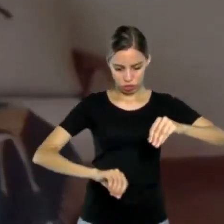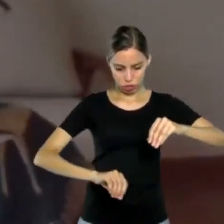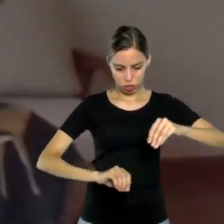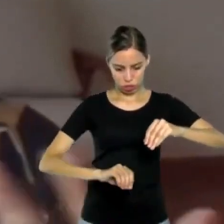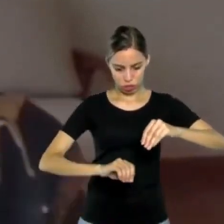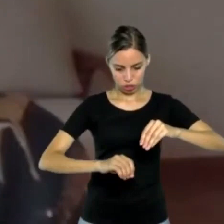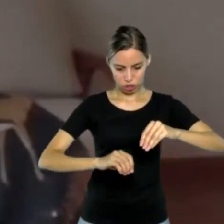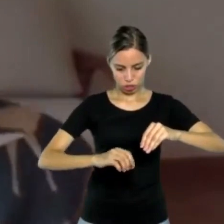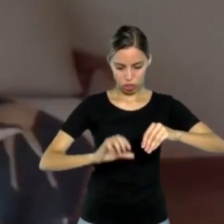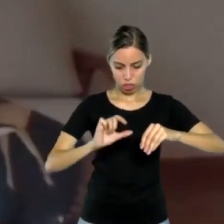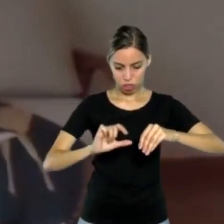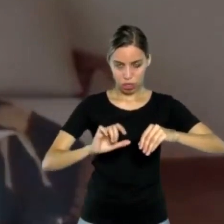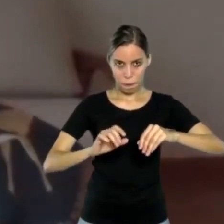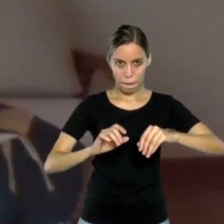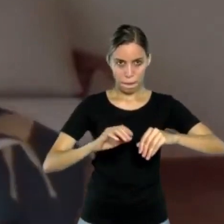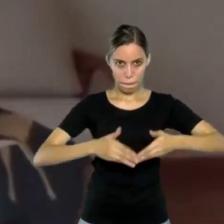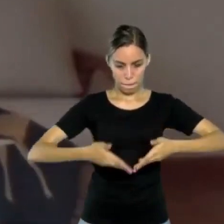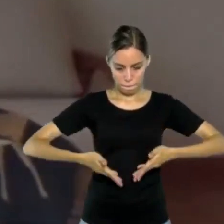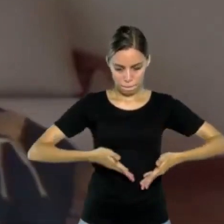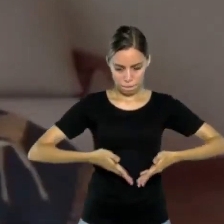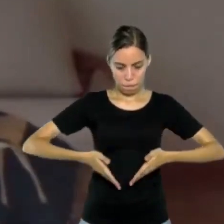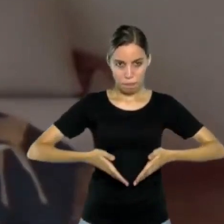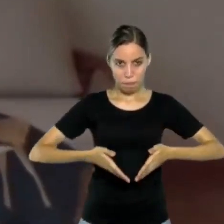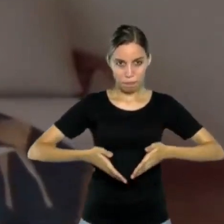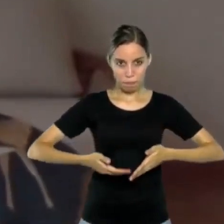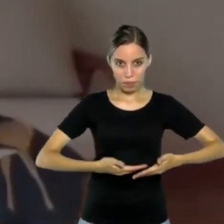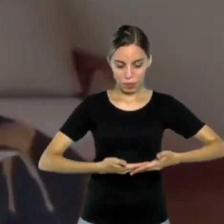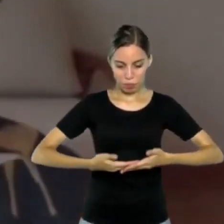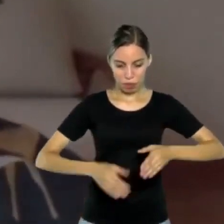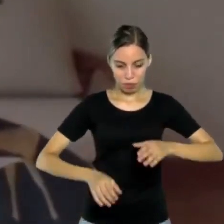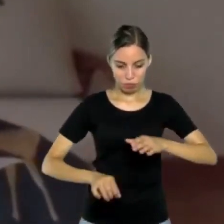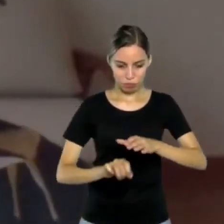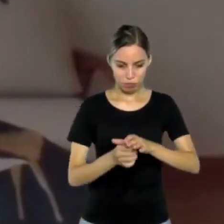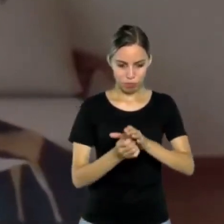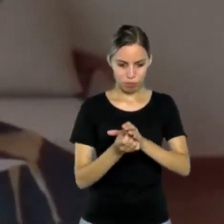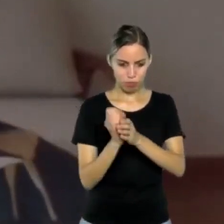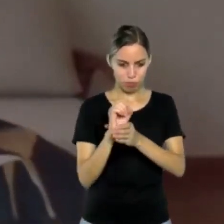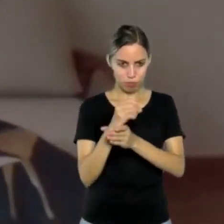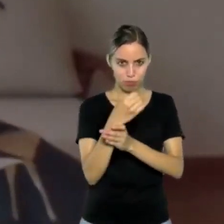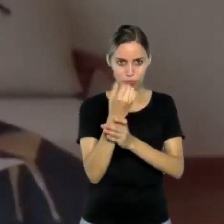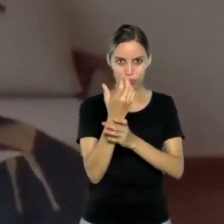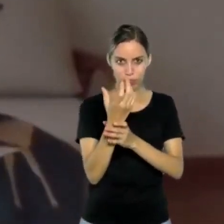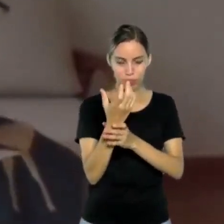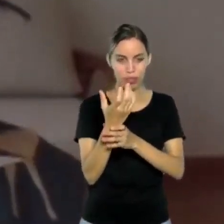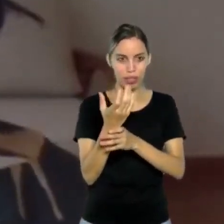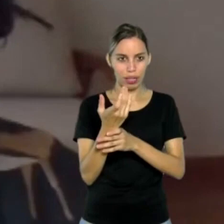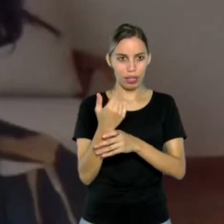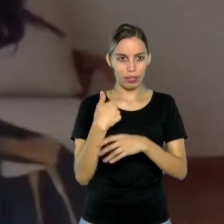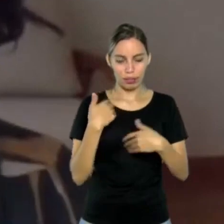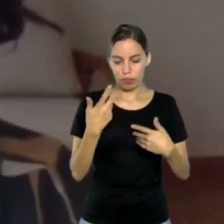Então, essa sensação mesmo, o corpo, eu acho que é uma coisa que está sempre muito presente, assim, na minha poesia.